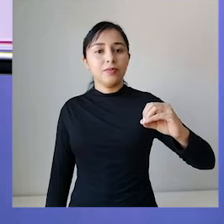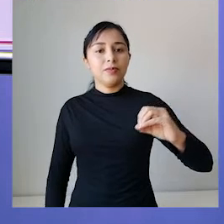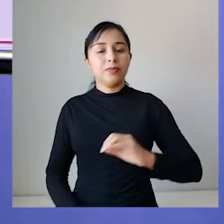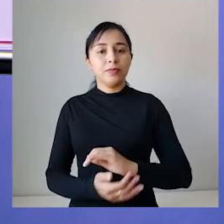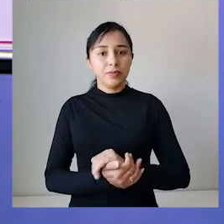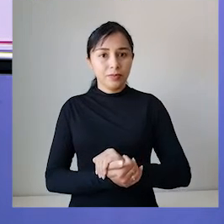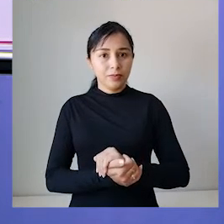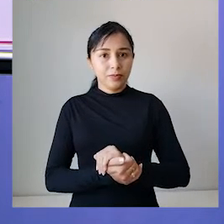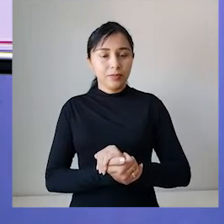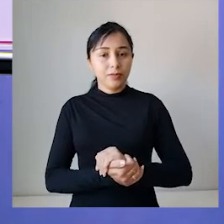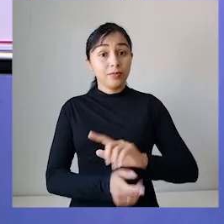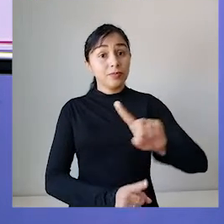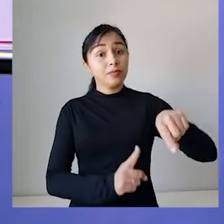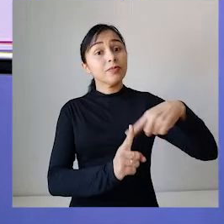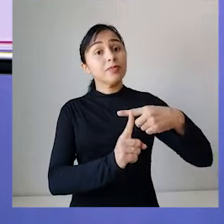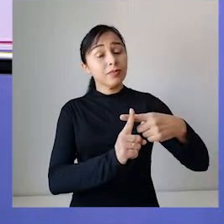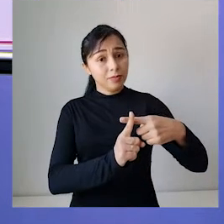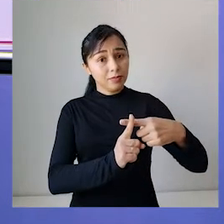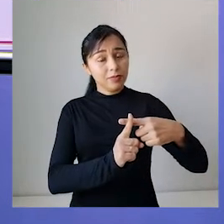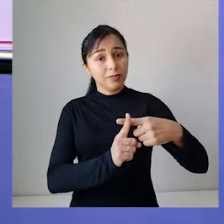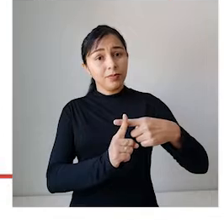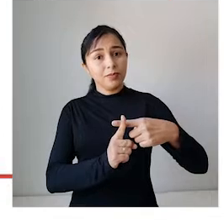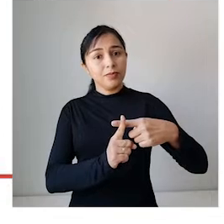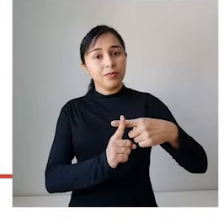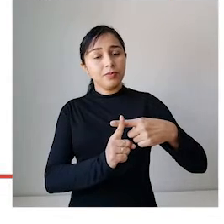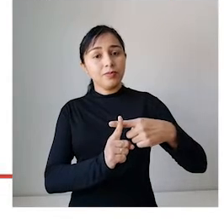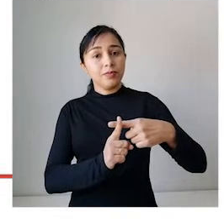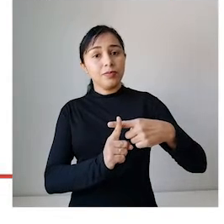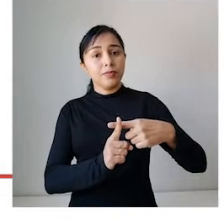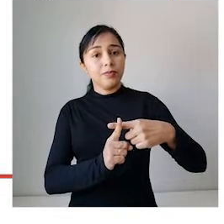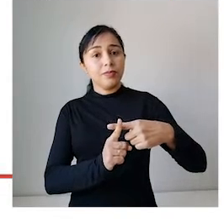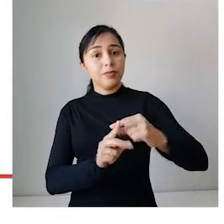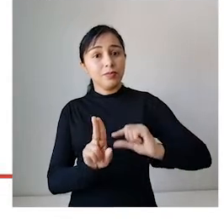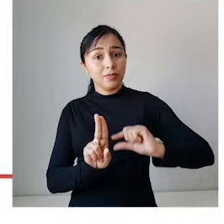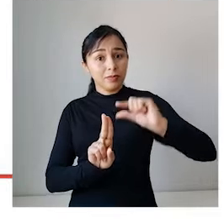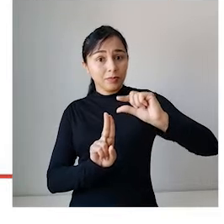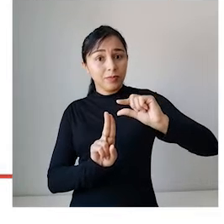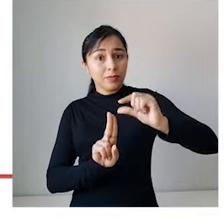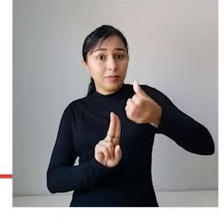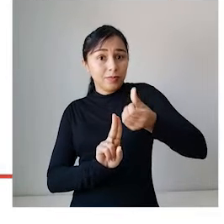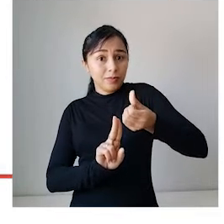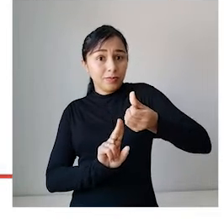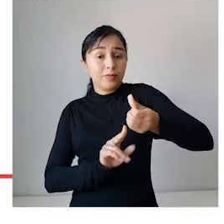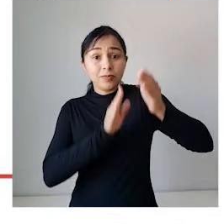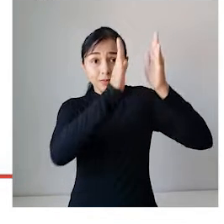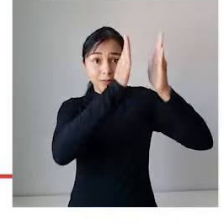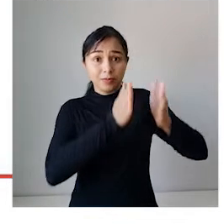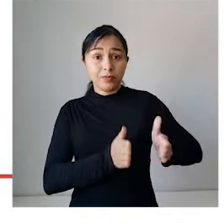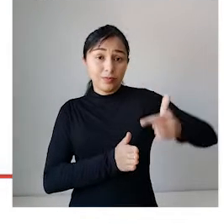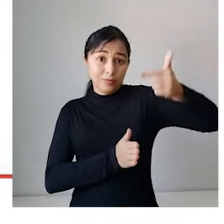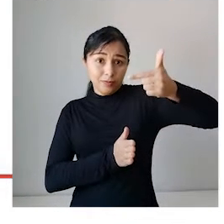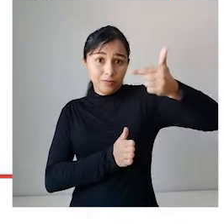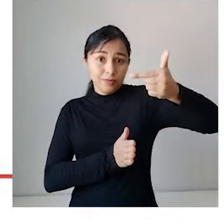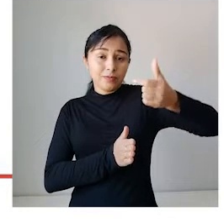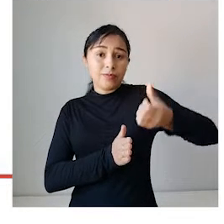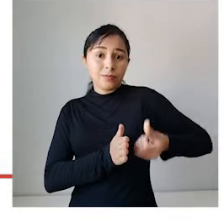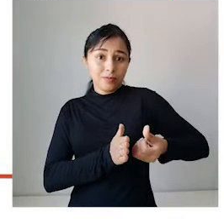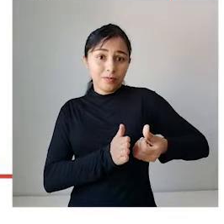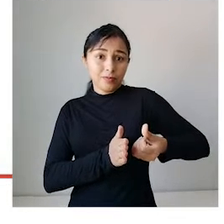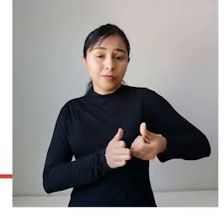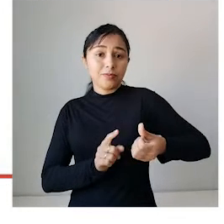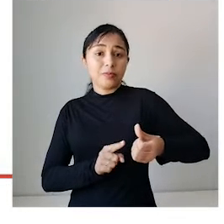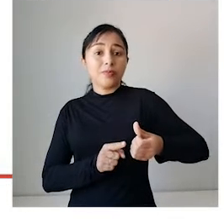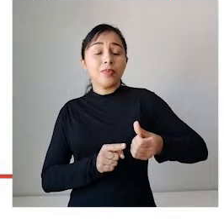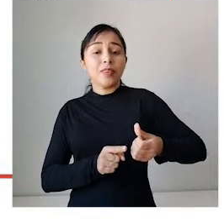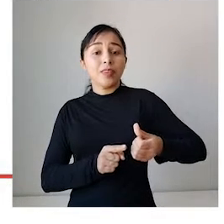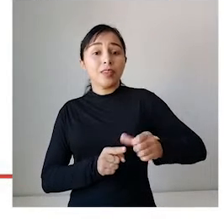zeros, 800, mais o 6, que está na segunda ordem, que é a ordem das dezenas. Então, só